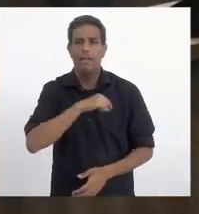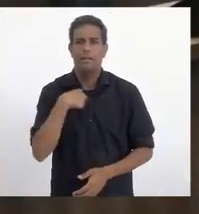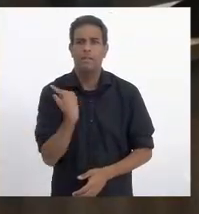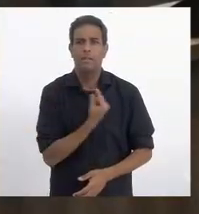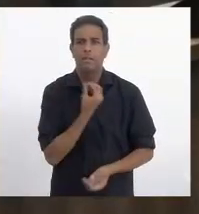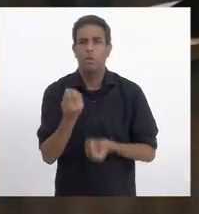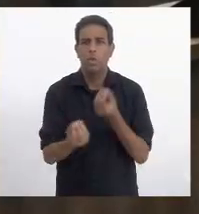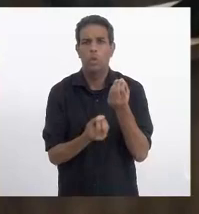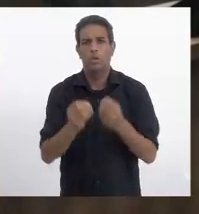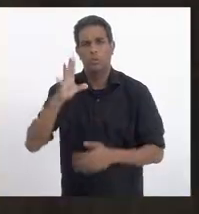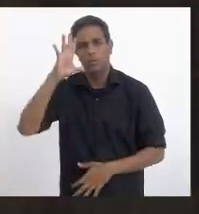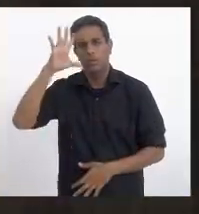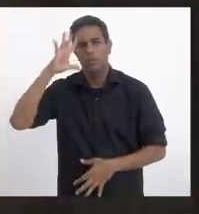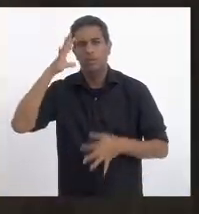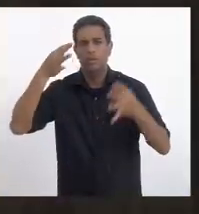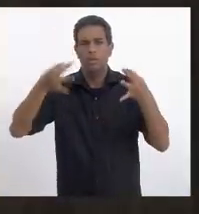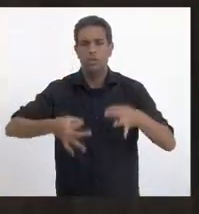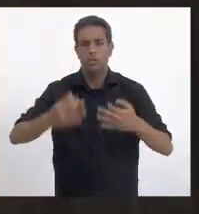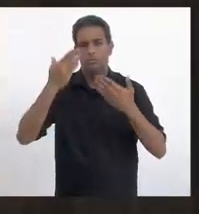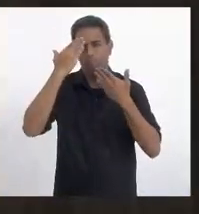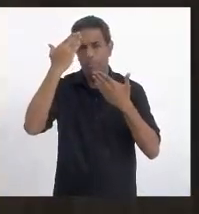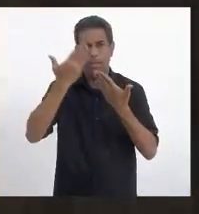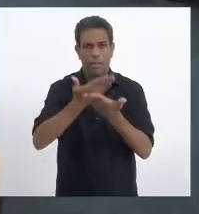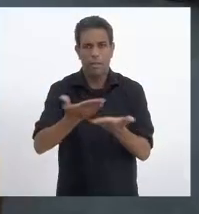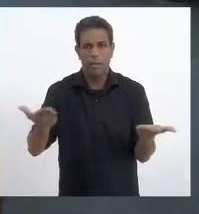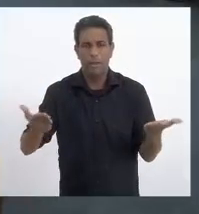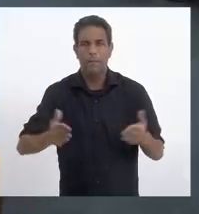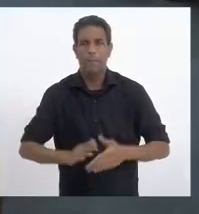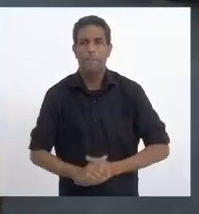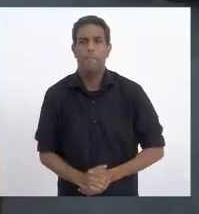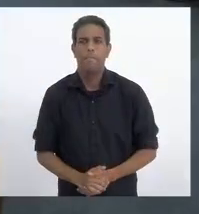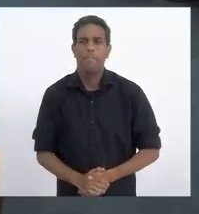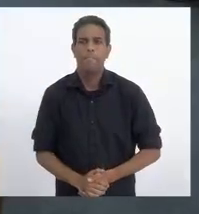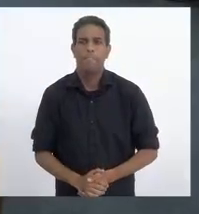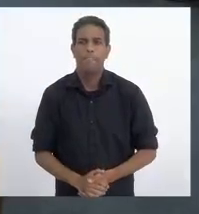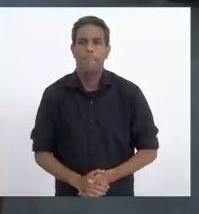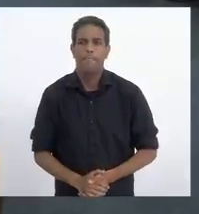sim nós teremos a tão sonhada justeza Muito obrigado a todos Obrigado